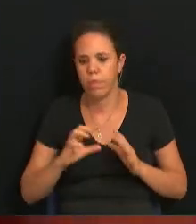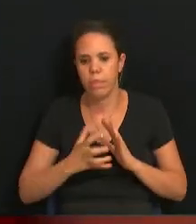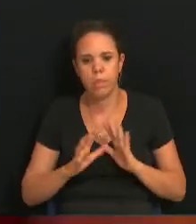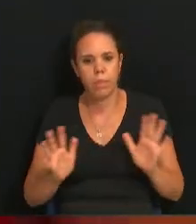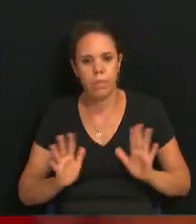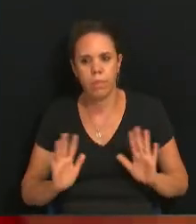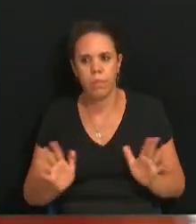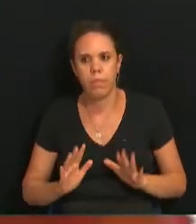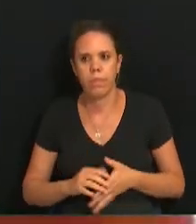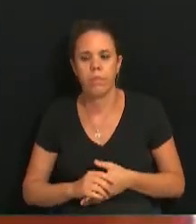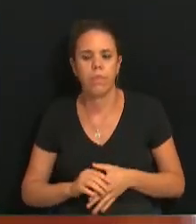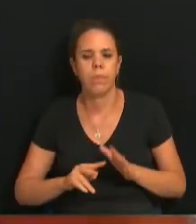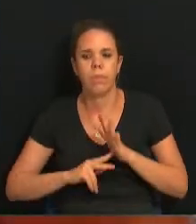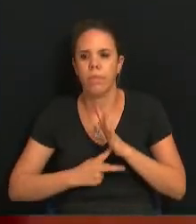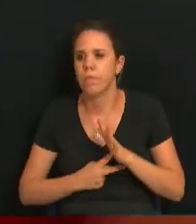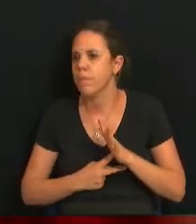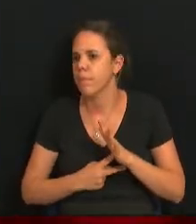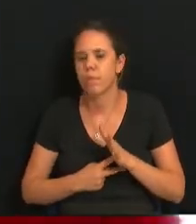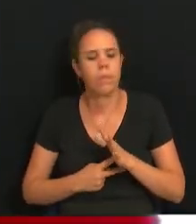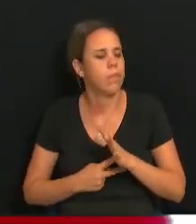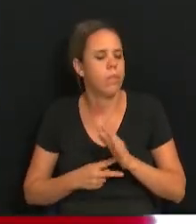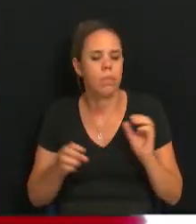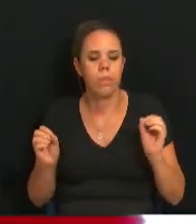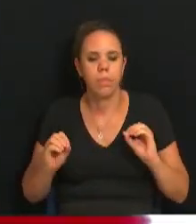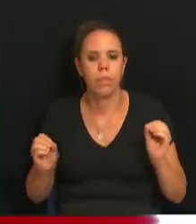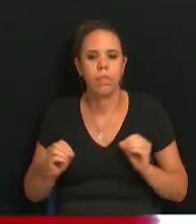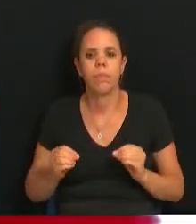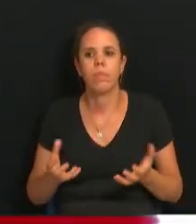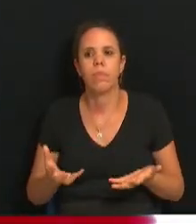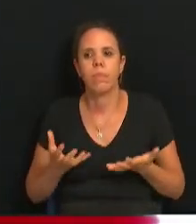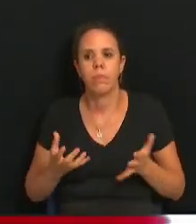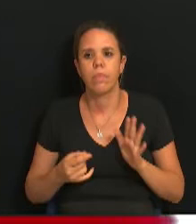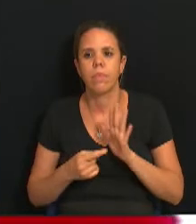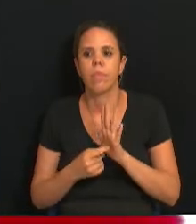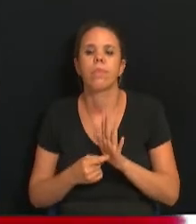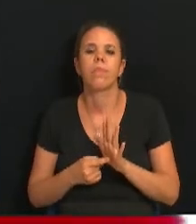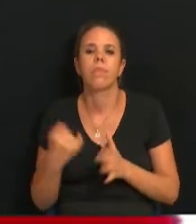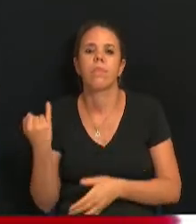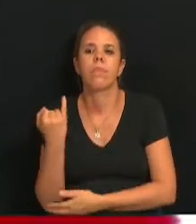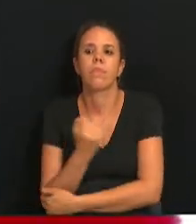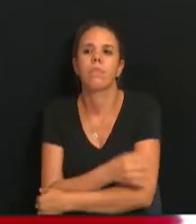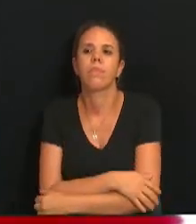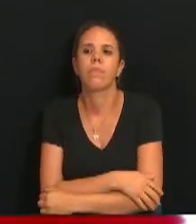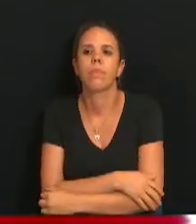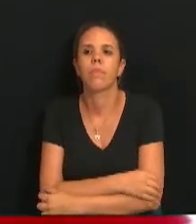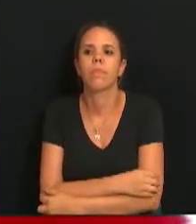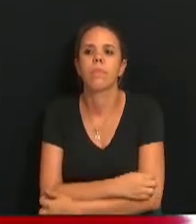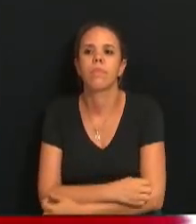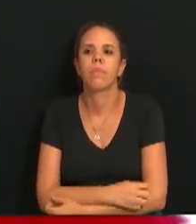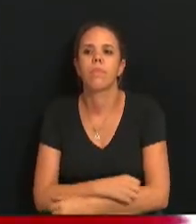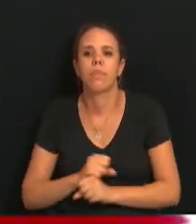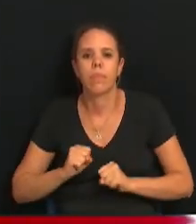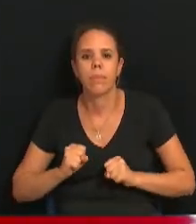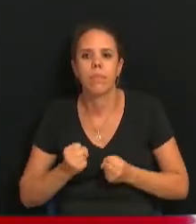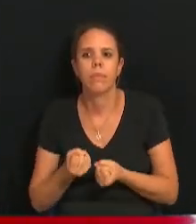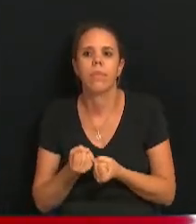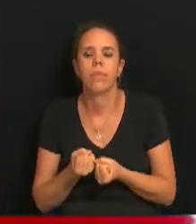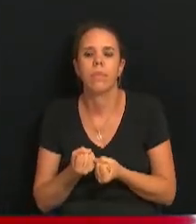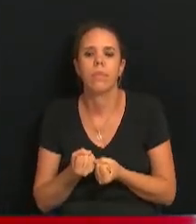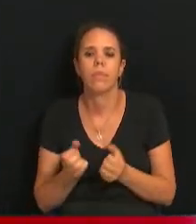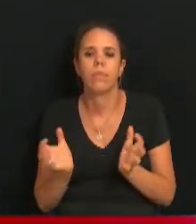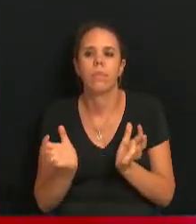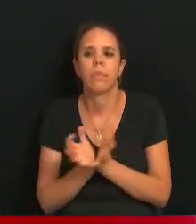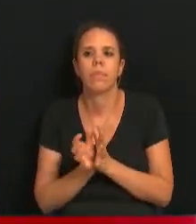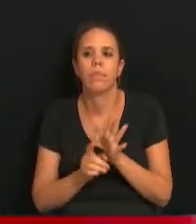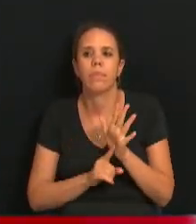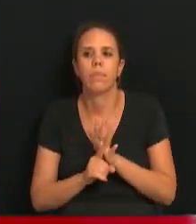atacar sindicato, para atacar nada disso. A gente quer apontar as questões importantes e fortalecer essa comissão de estudos na